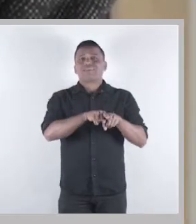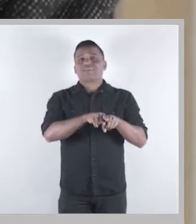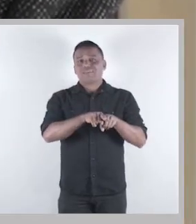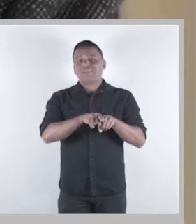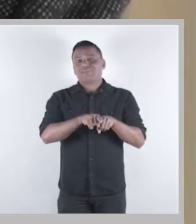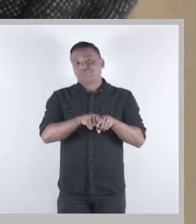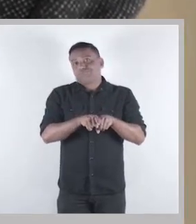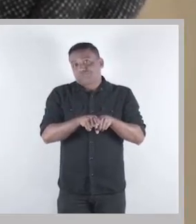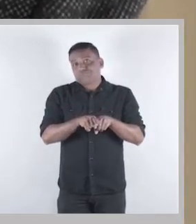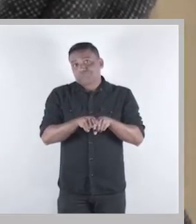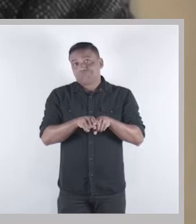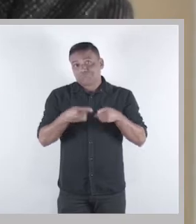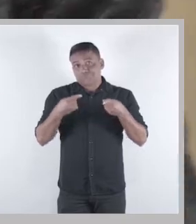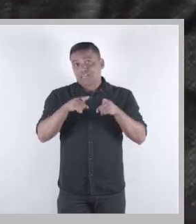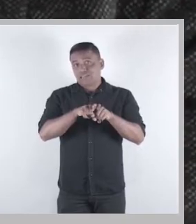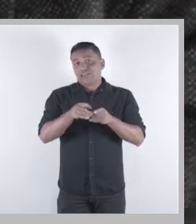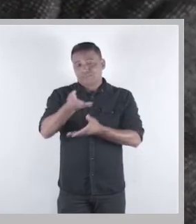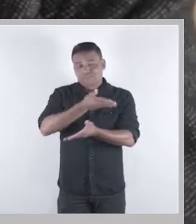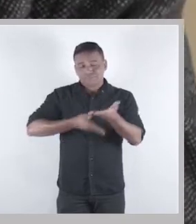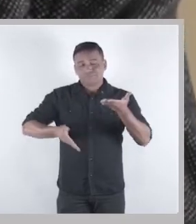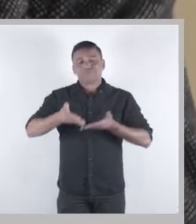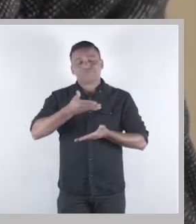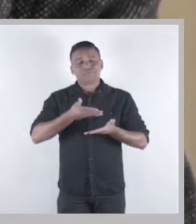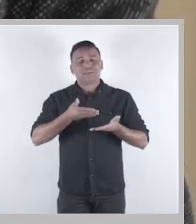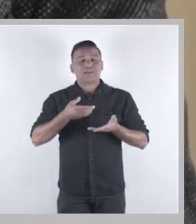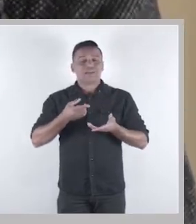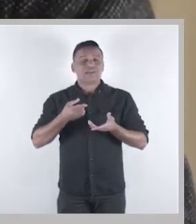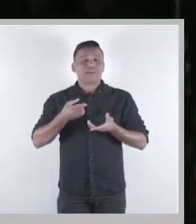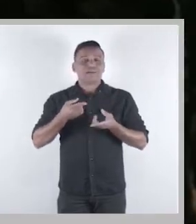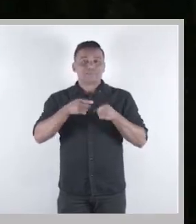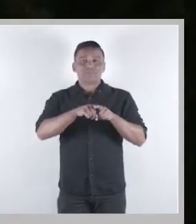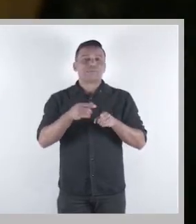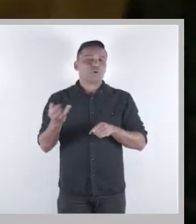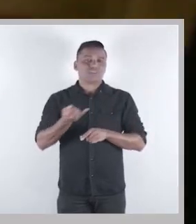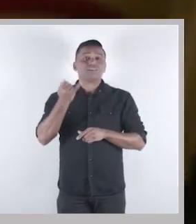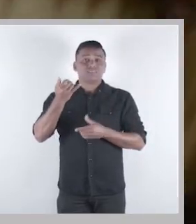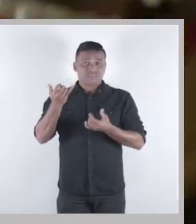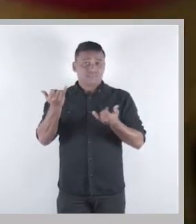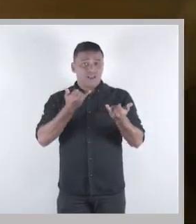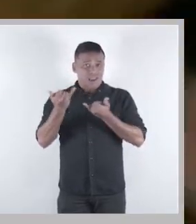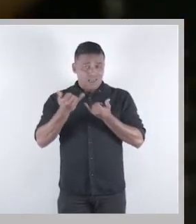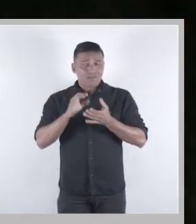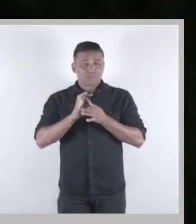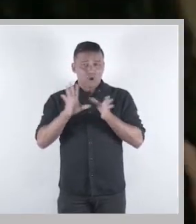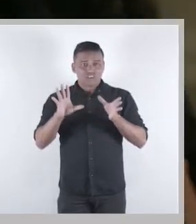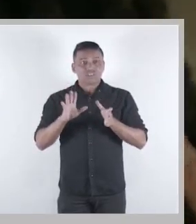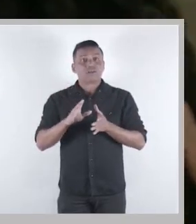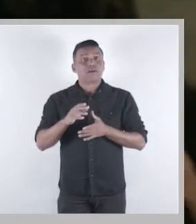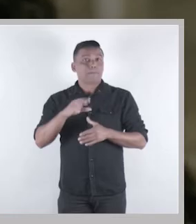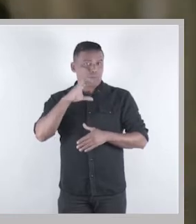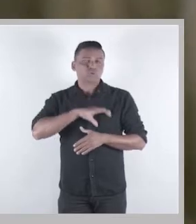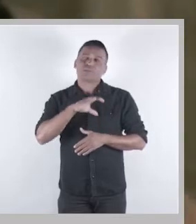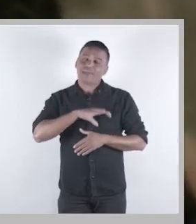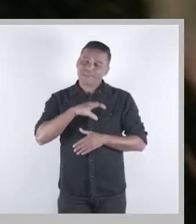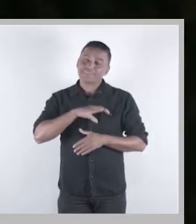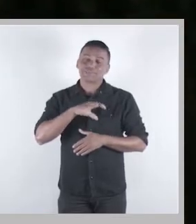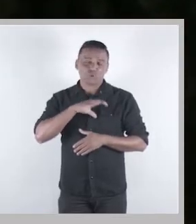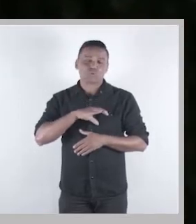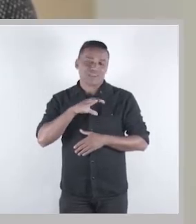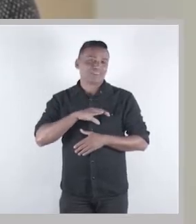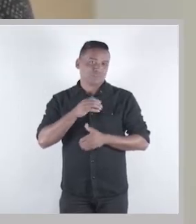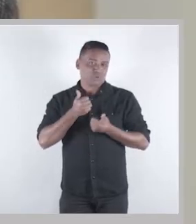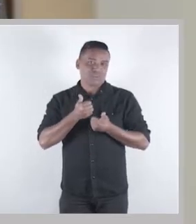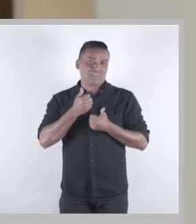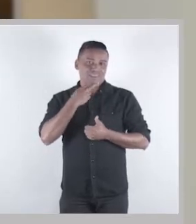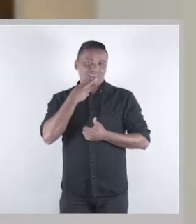pode falar para gente acho que em português né mas o frio eu vou falar esse poema que